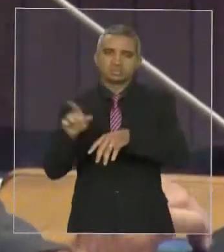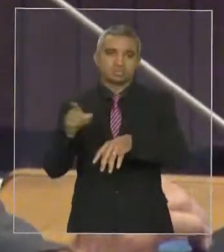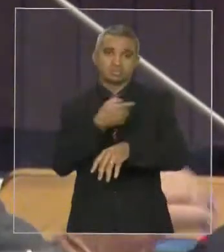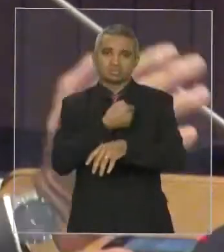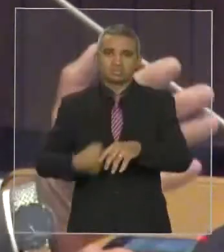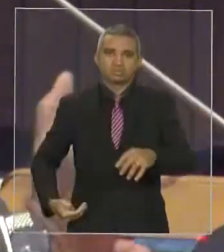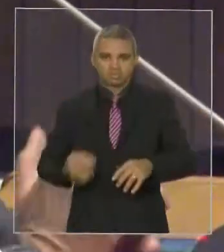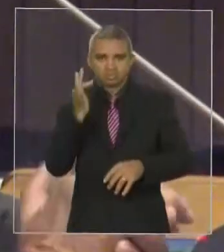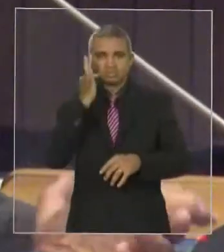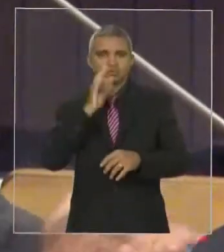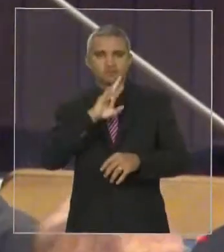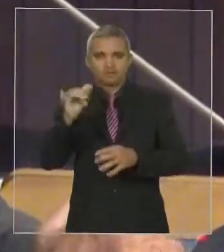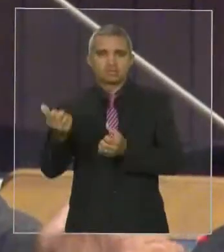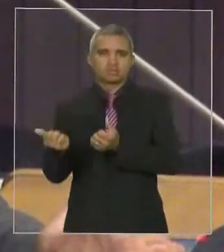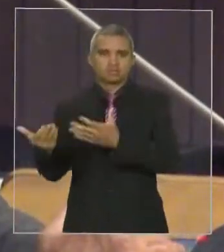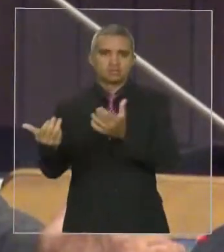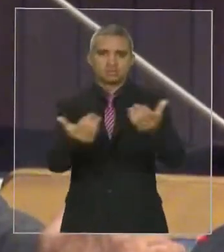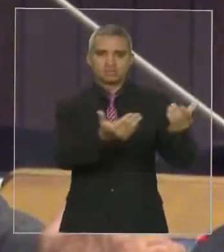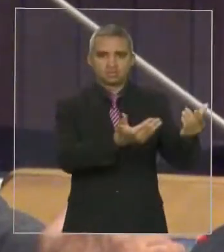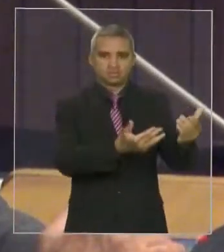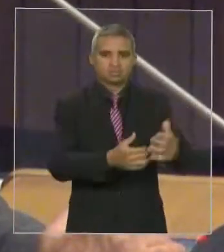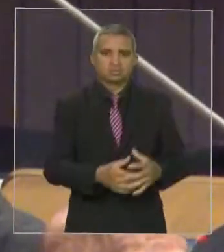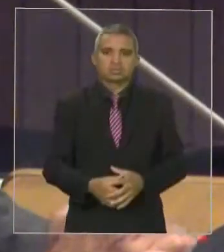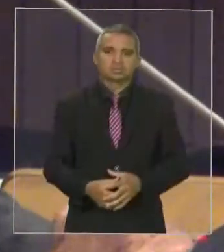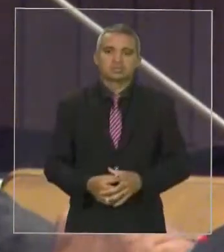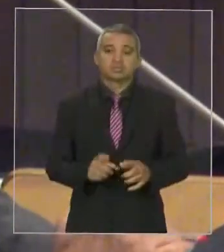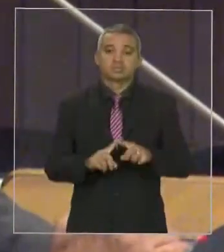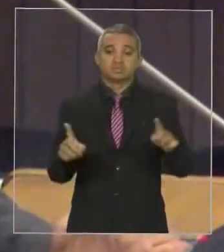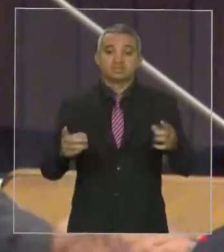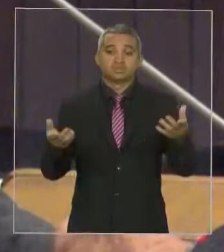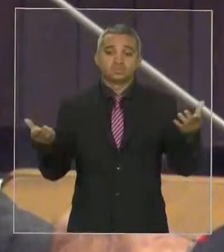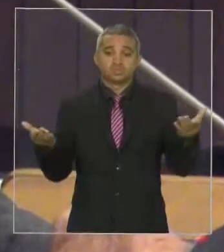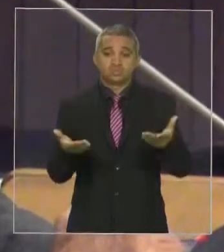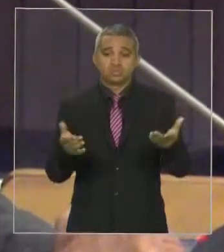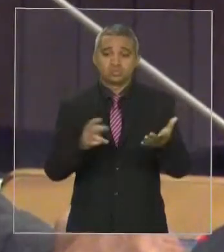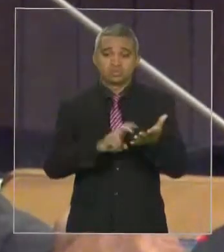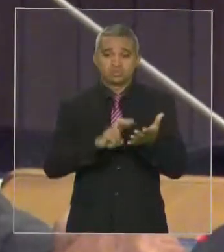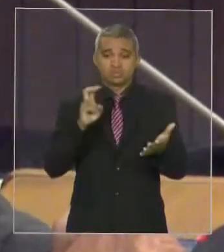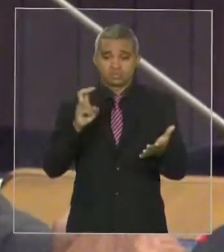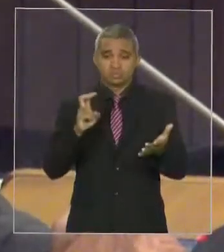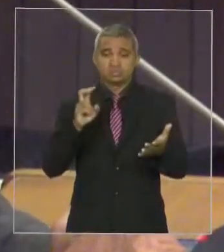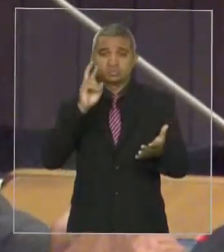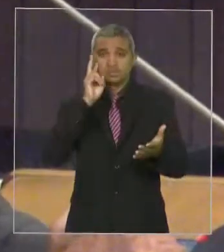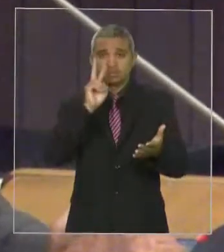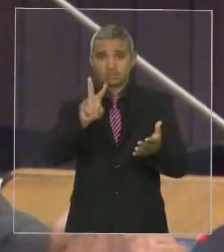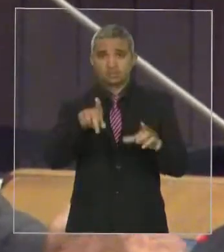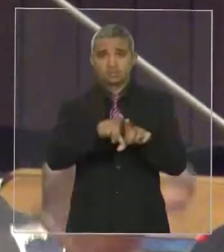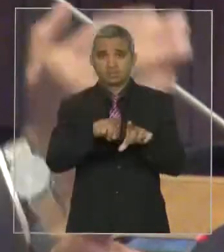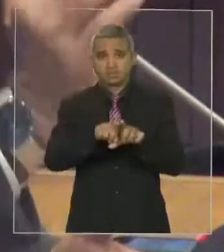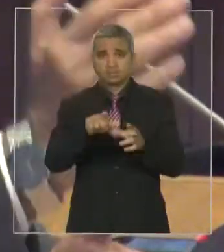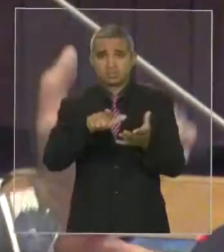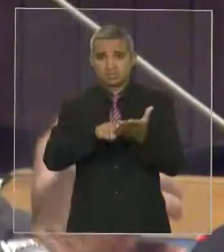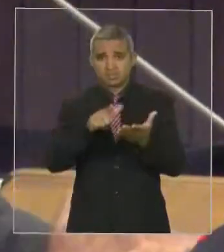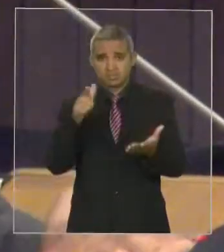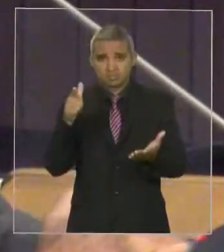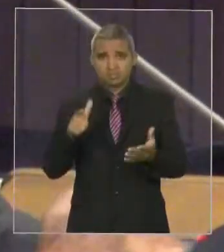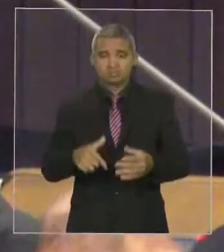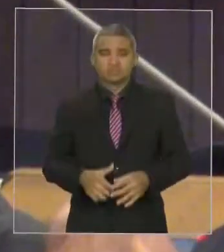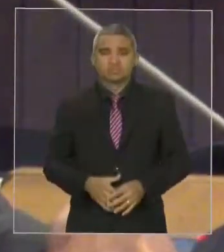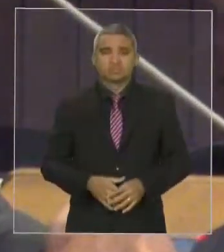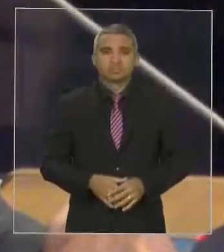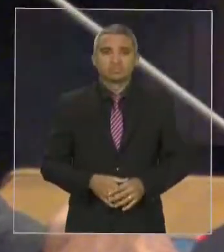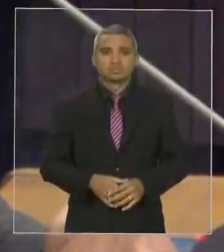Agora, hoje pela manhã, eu vi pela Globo, pelo Jornal da Manhã, acerca